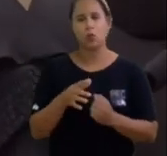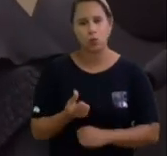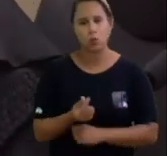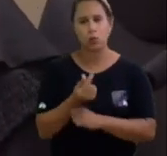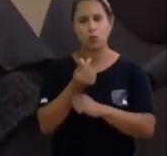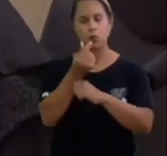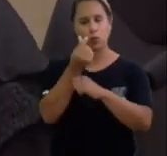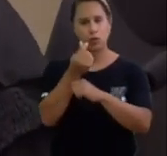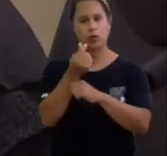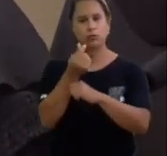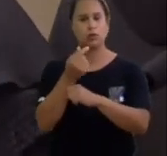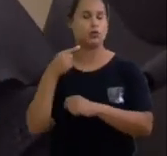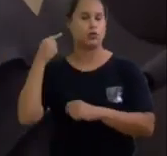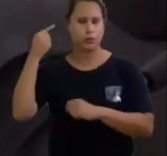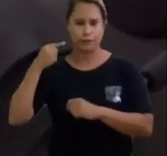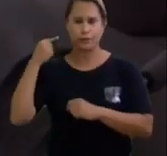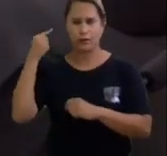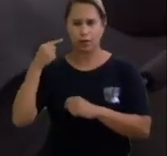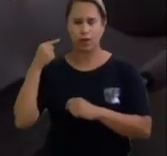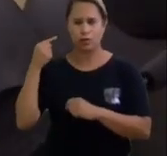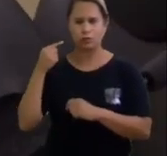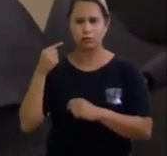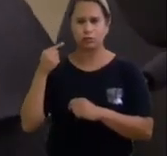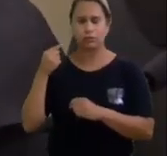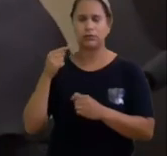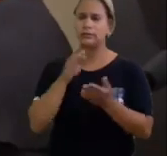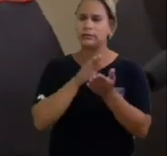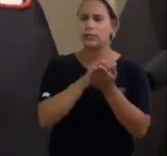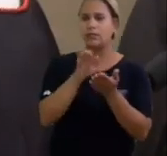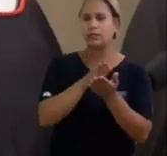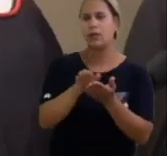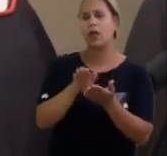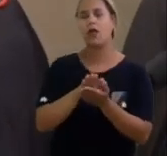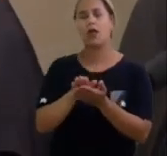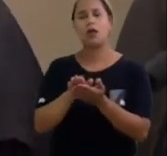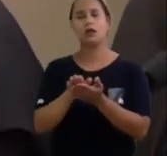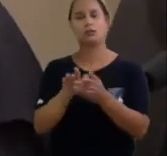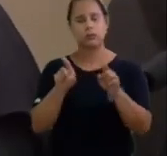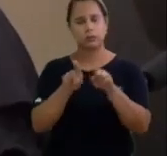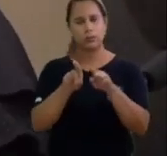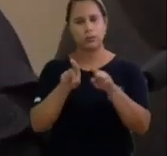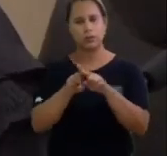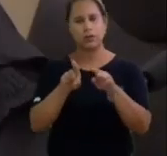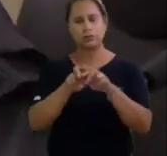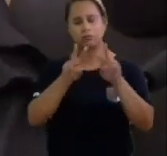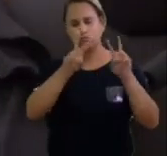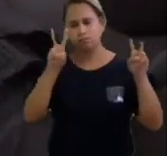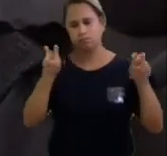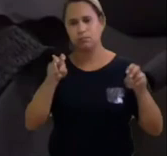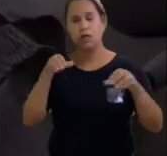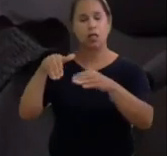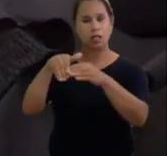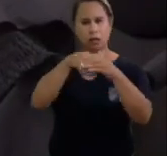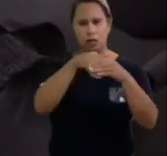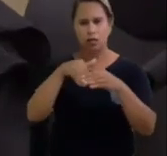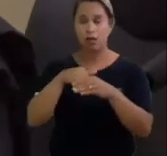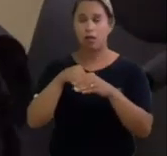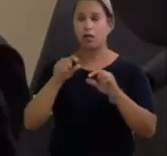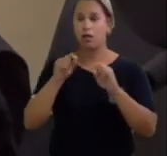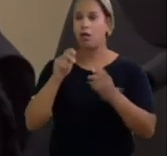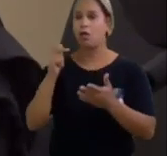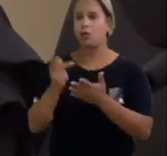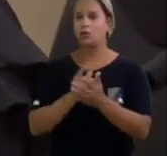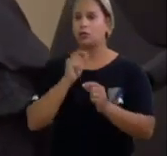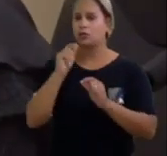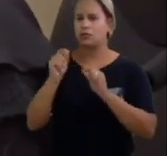Elas são despesas de cunho eleitoral, elas devem ser registradas e declaradas. O que acontece é que elas não se sujeitam